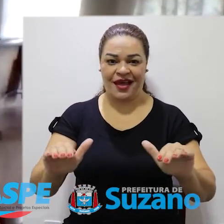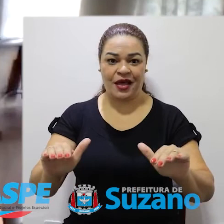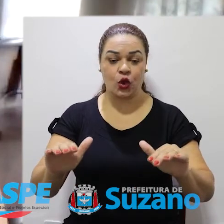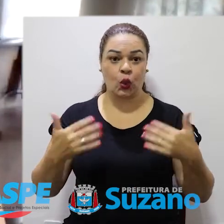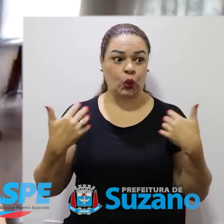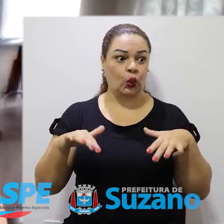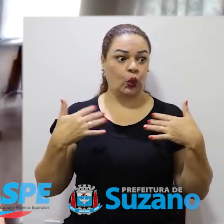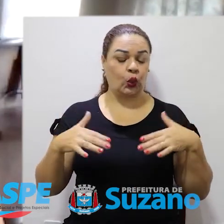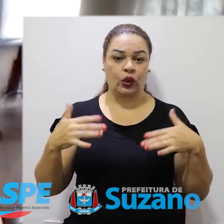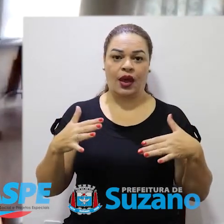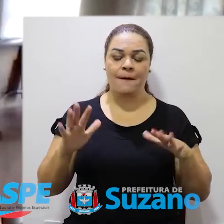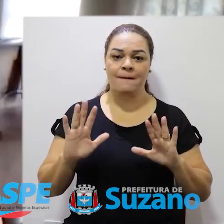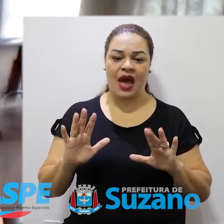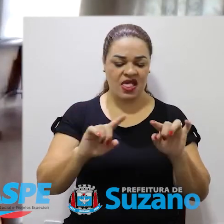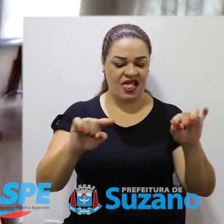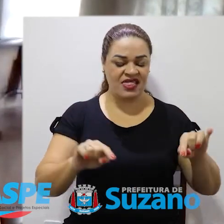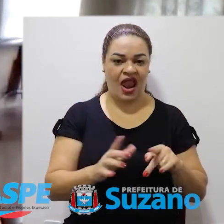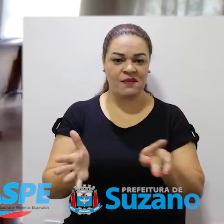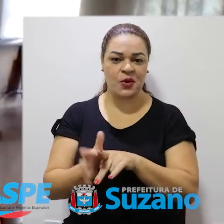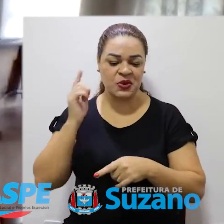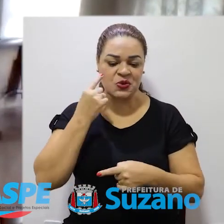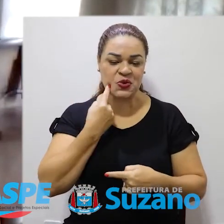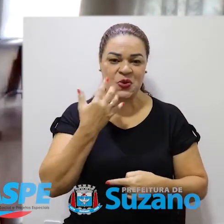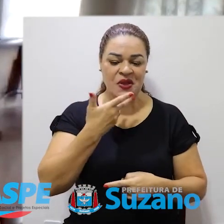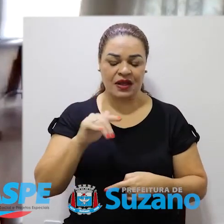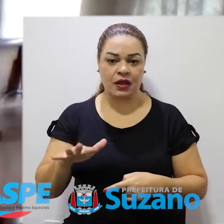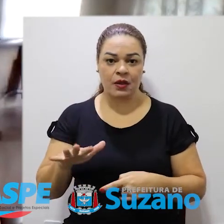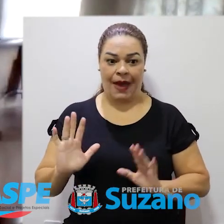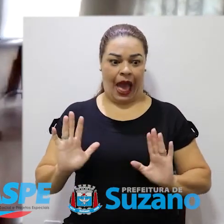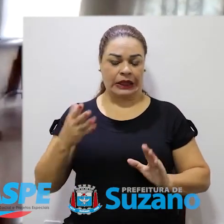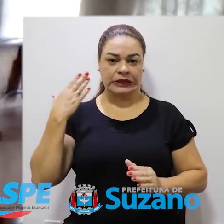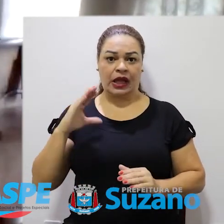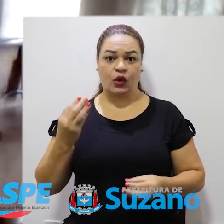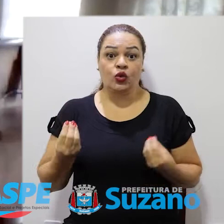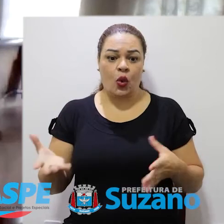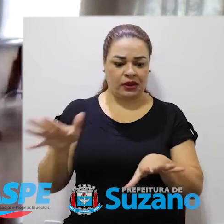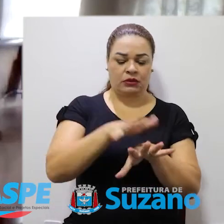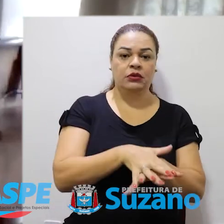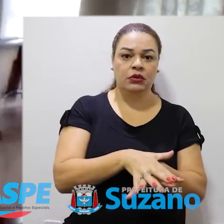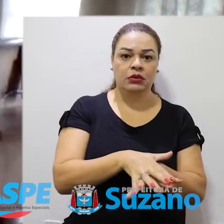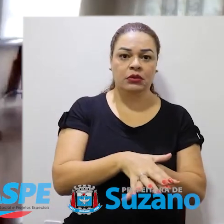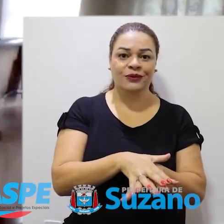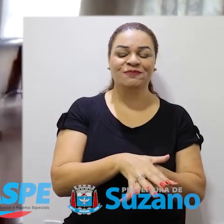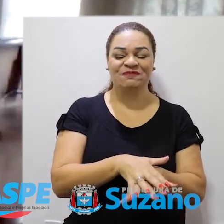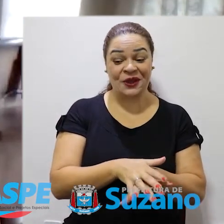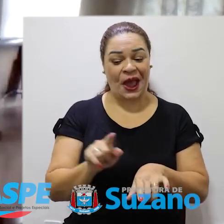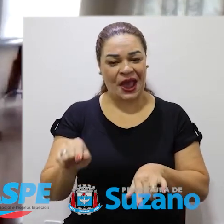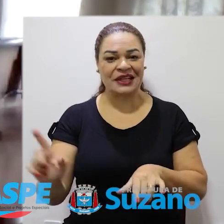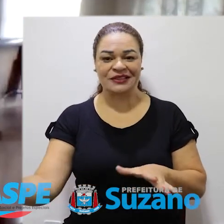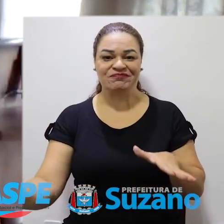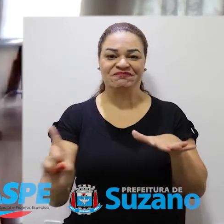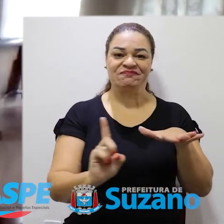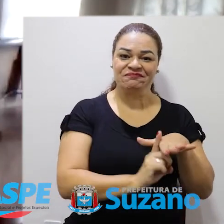Cláudia, e a inclusão? É exatamente para permitir que elas sejam incluídas em qualquer espaço.